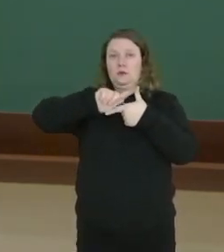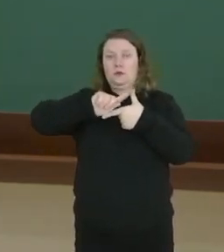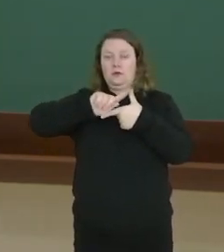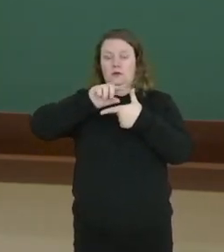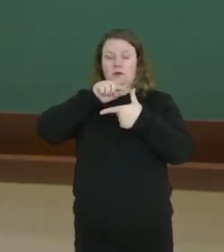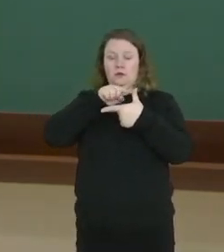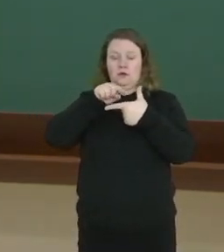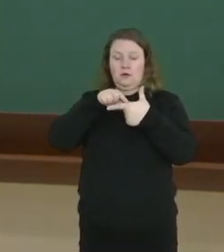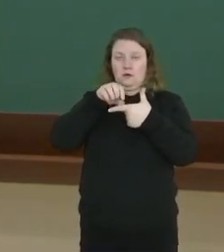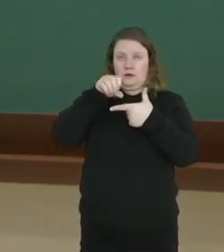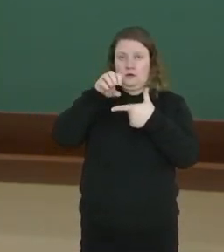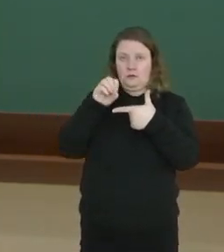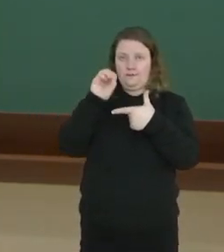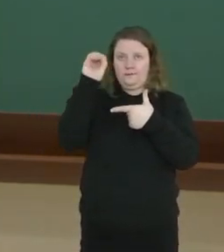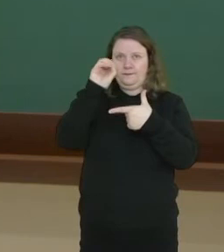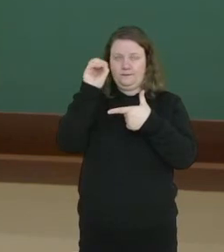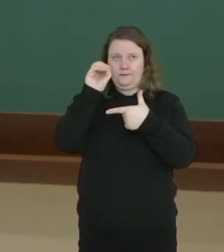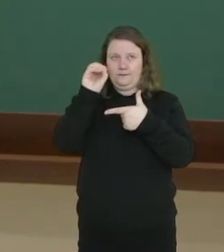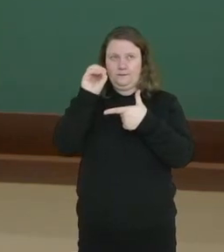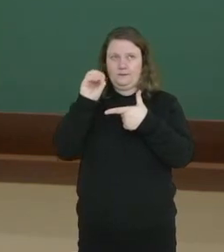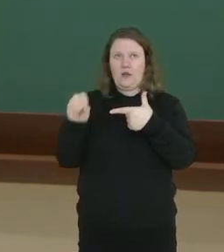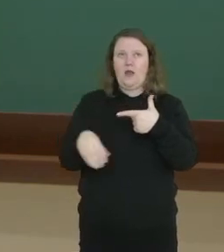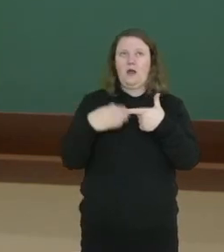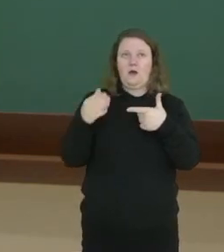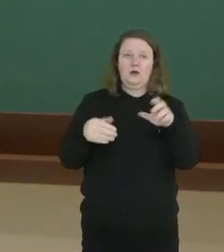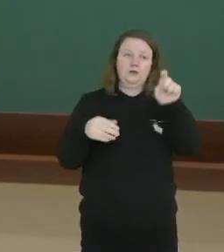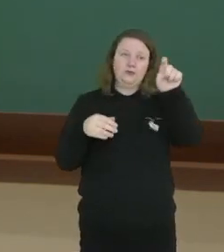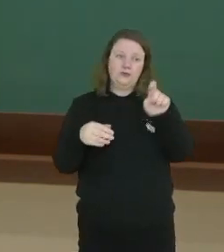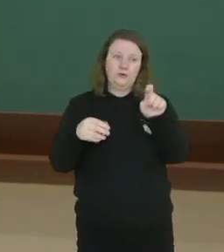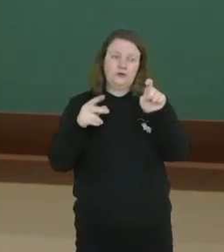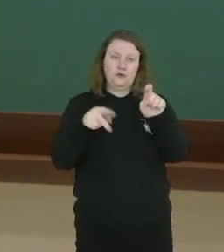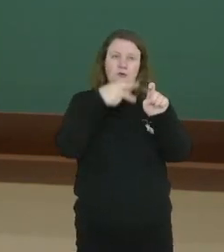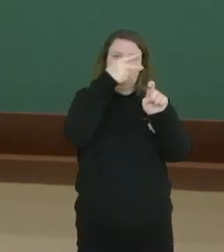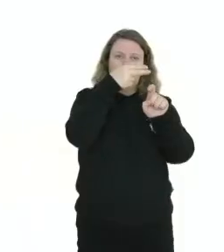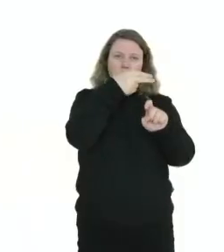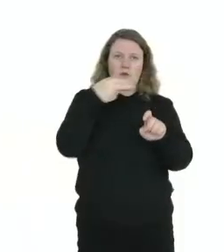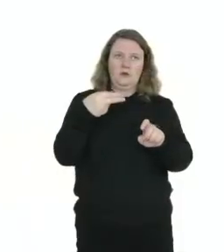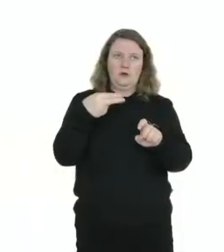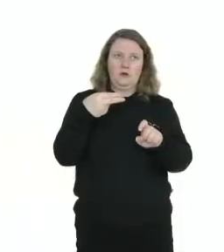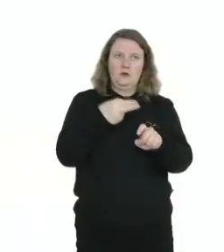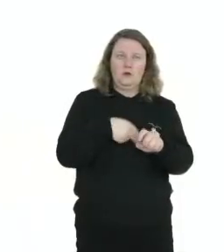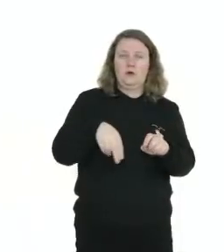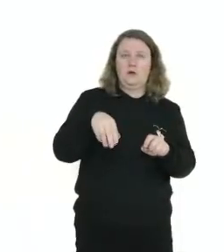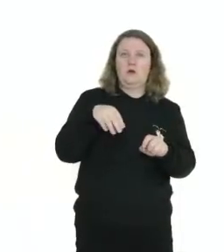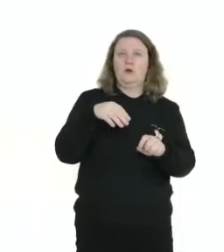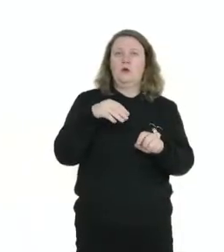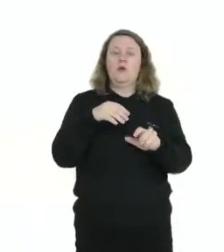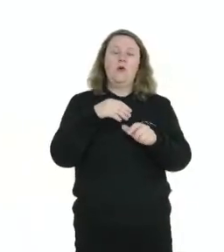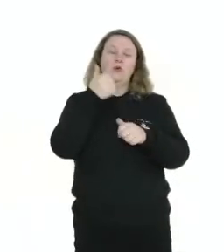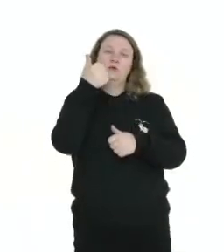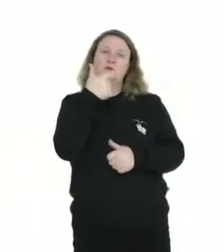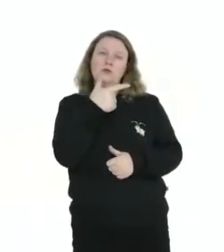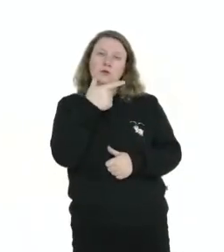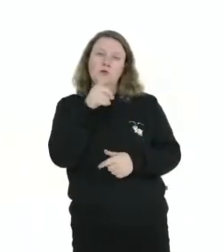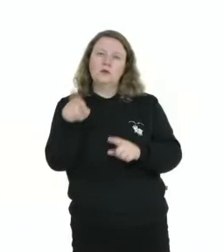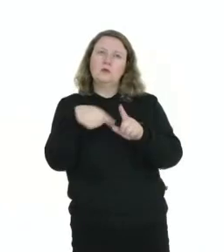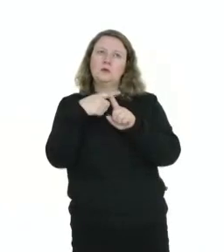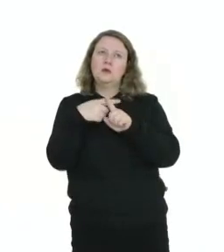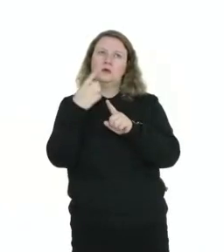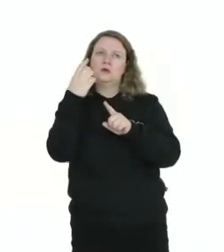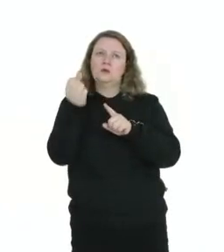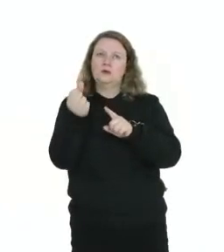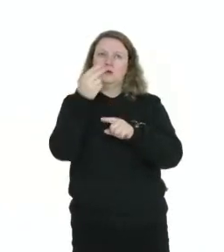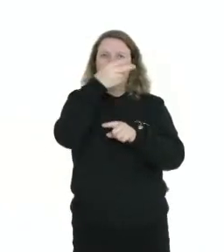90 graus. Então, eu tenho hipotenusa ao quadrado igual a um cateto ao quadrado mais o outro cateto ao quadrado. Então, vai ficar 12 ao